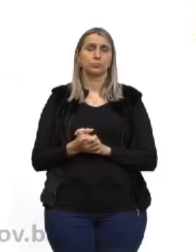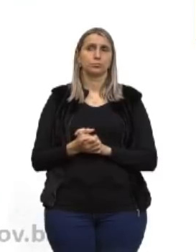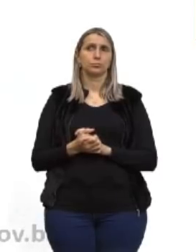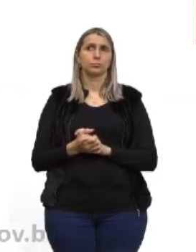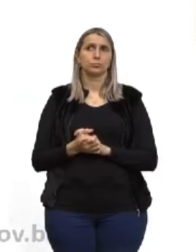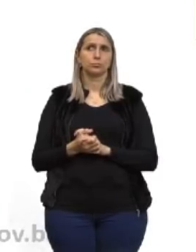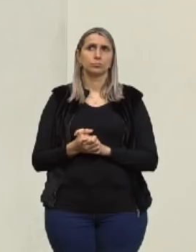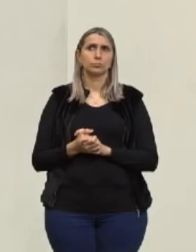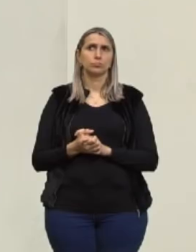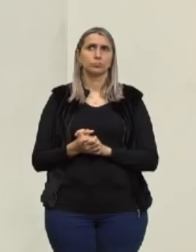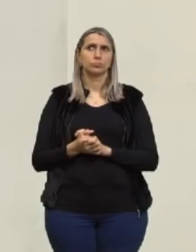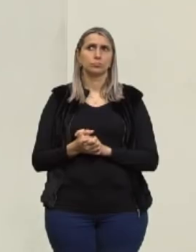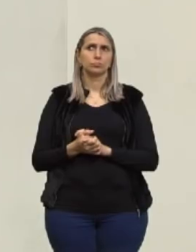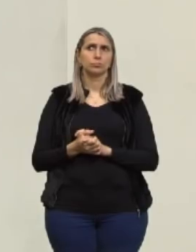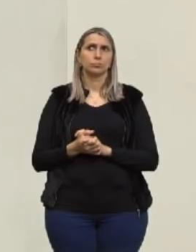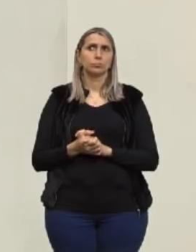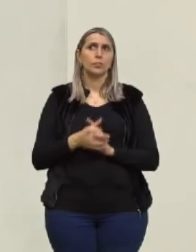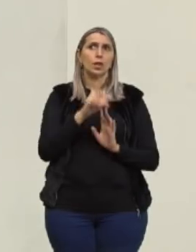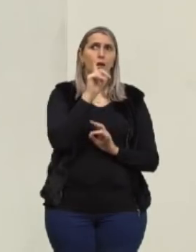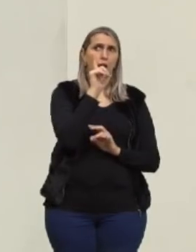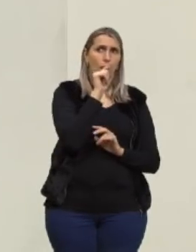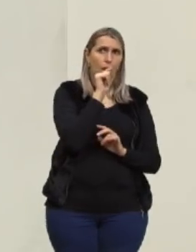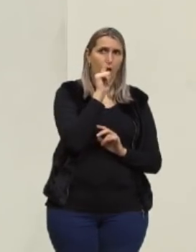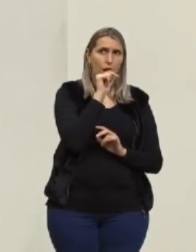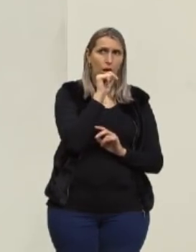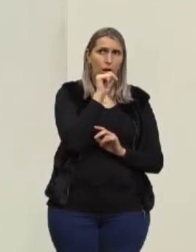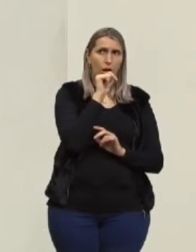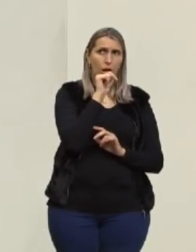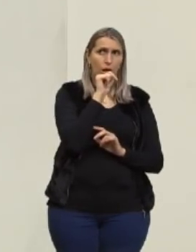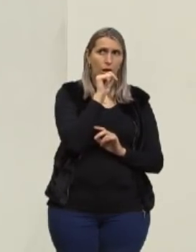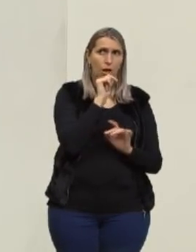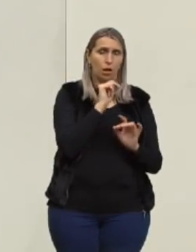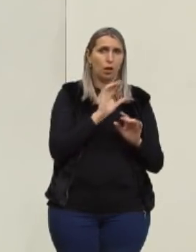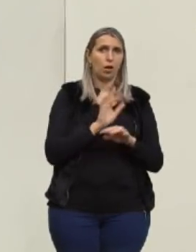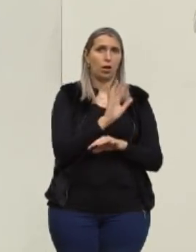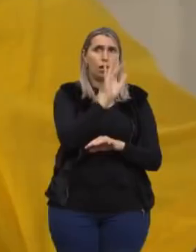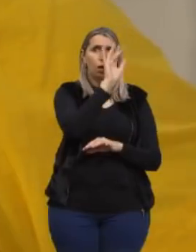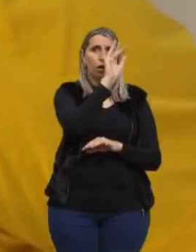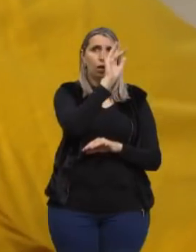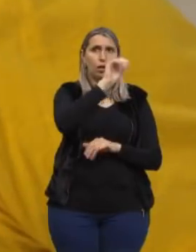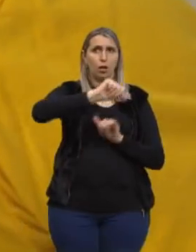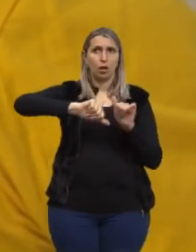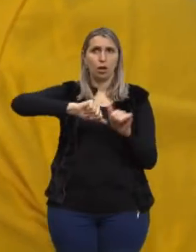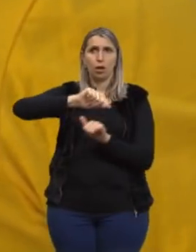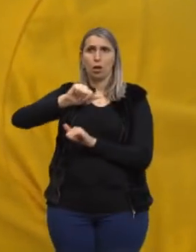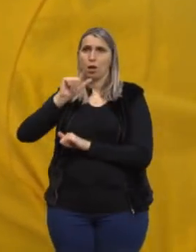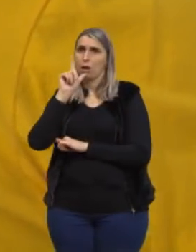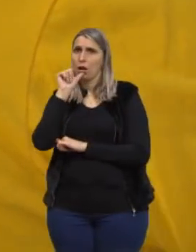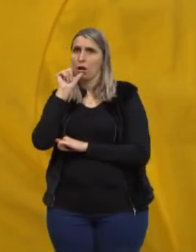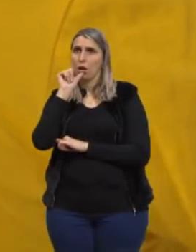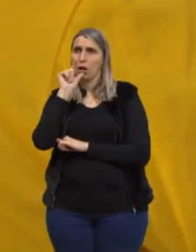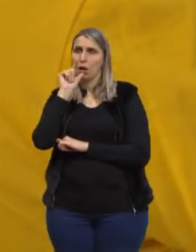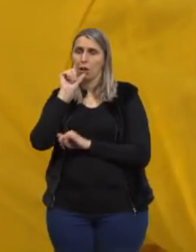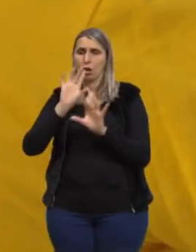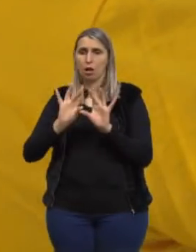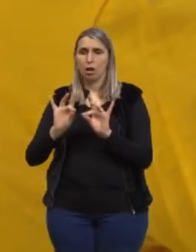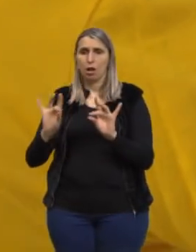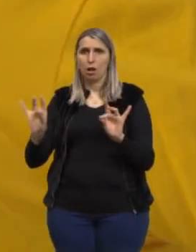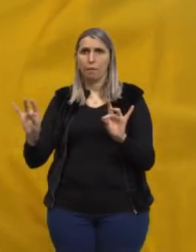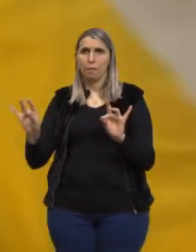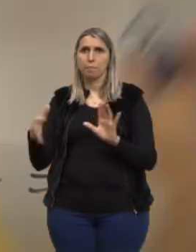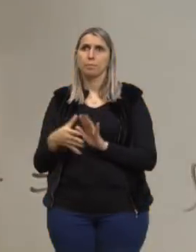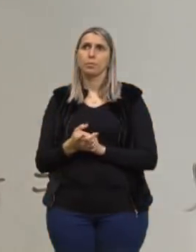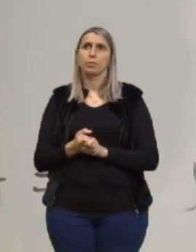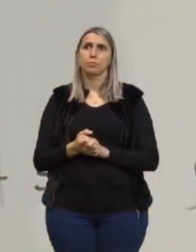quero passar a minha água do estado gasoso paga água no